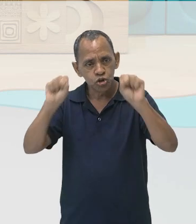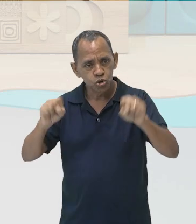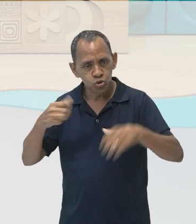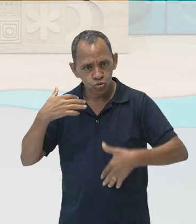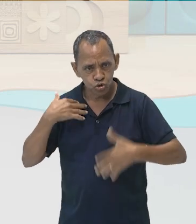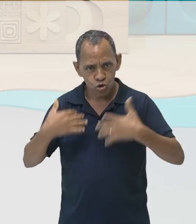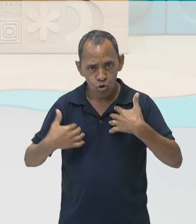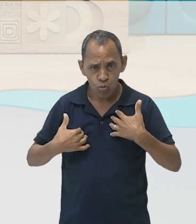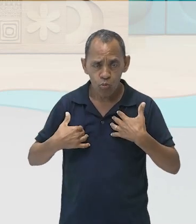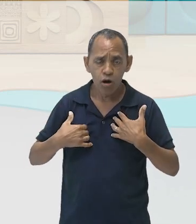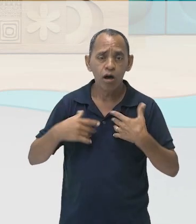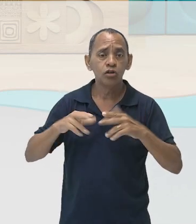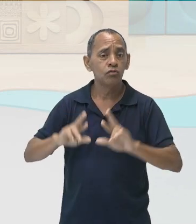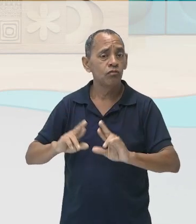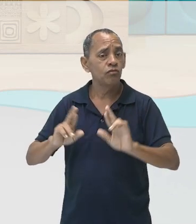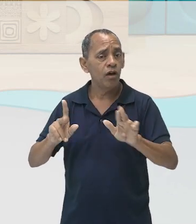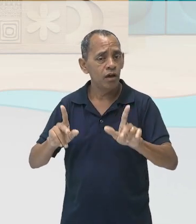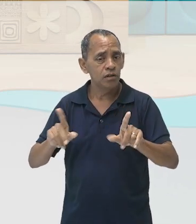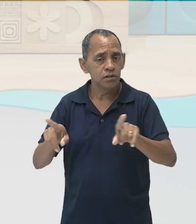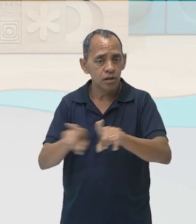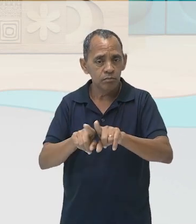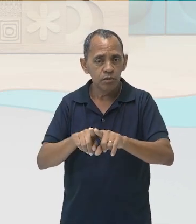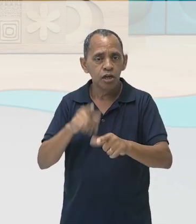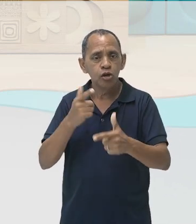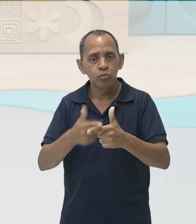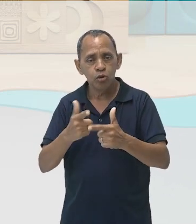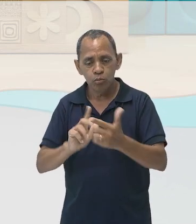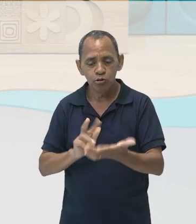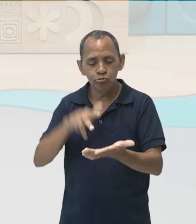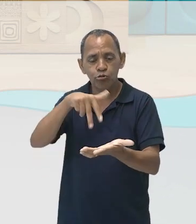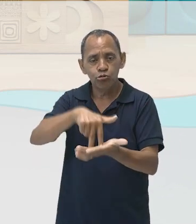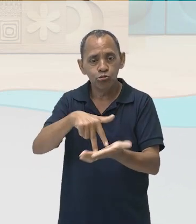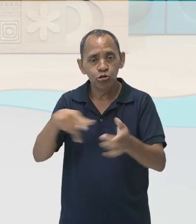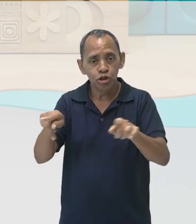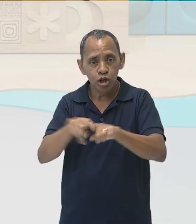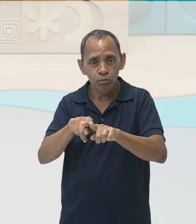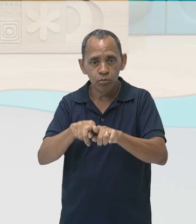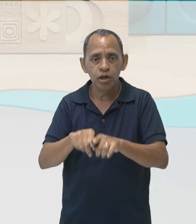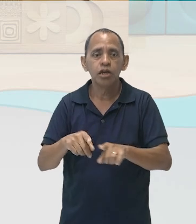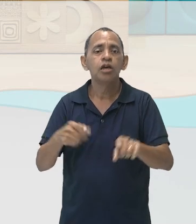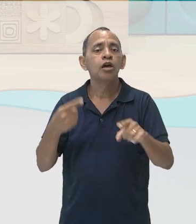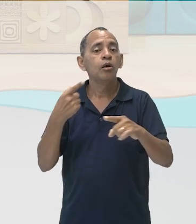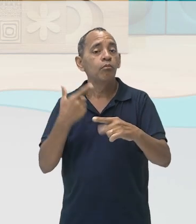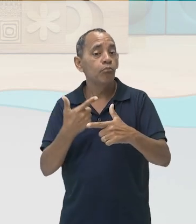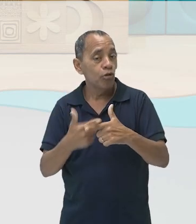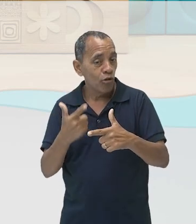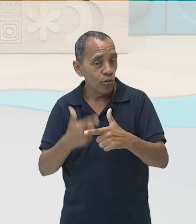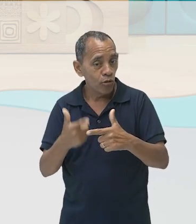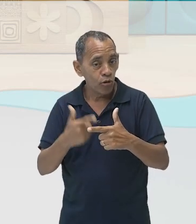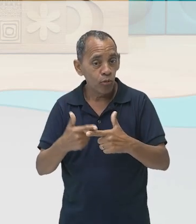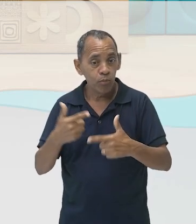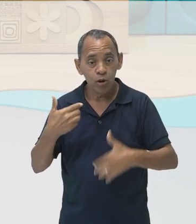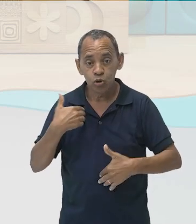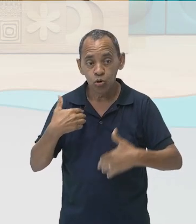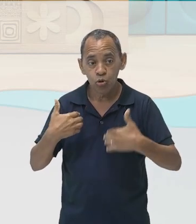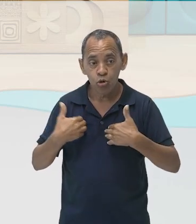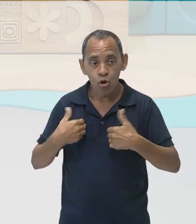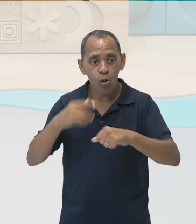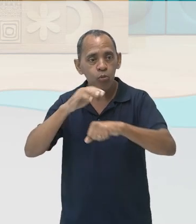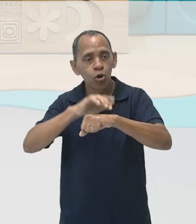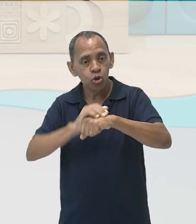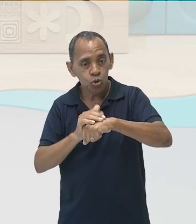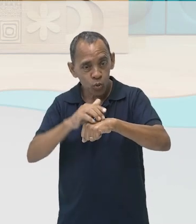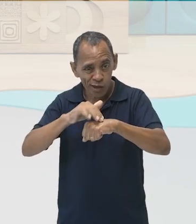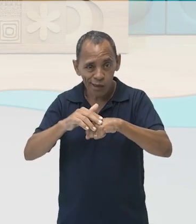humano, em caso de problemas posturais, lesões articulares, patologias